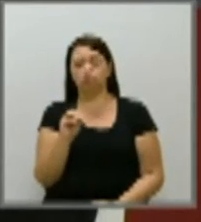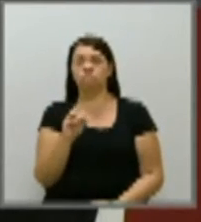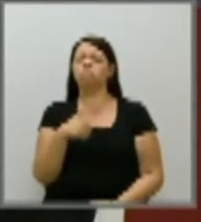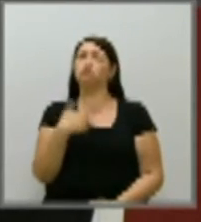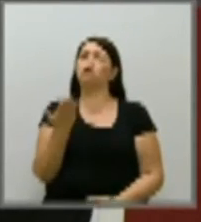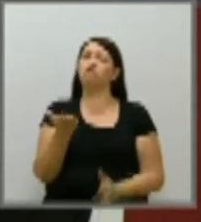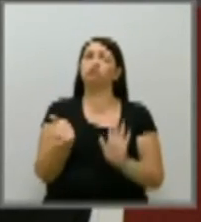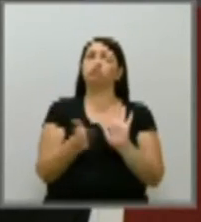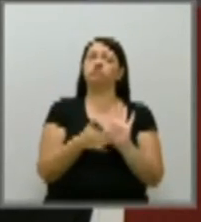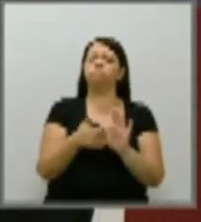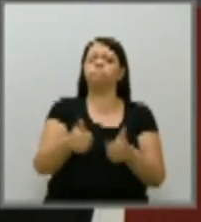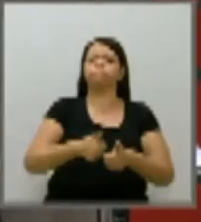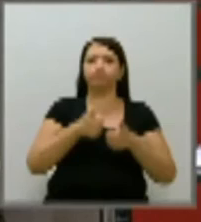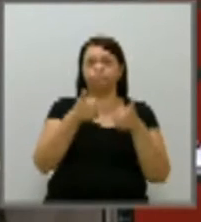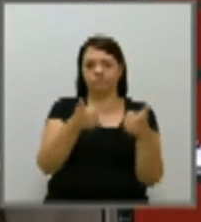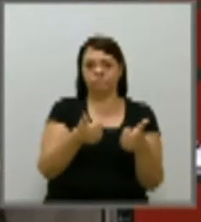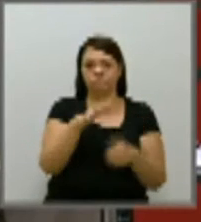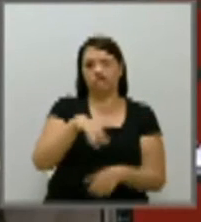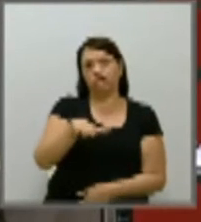área da segurança?